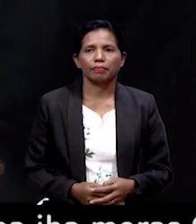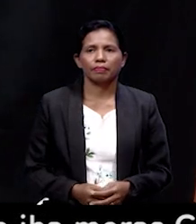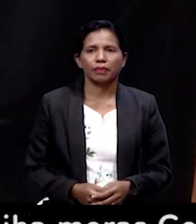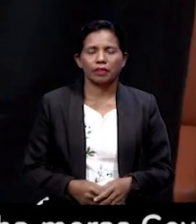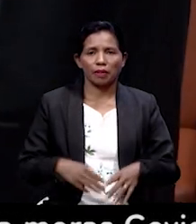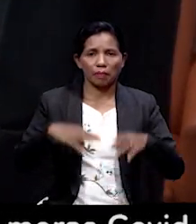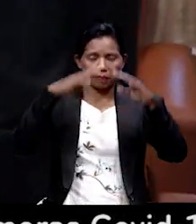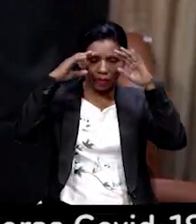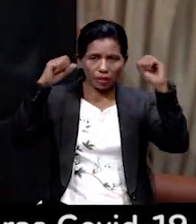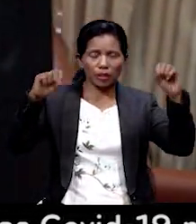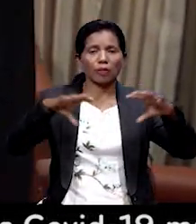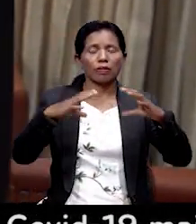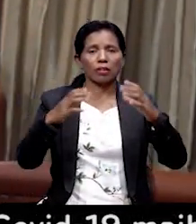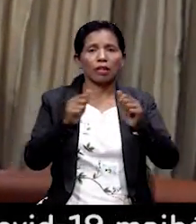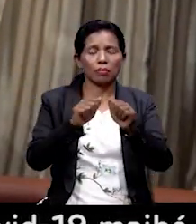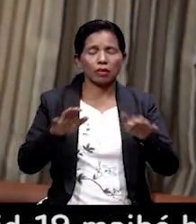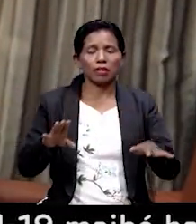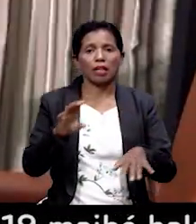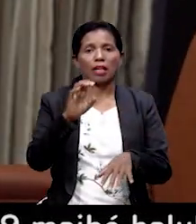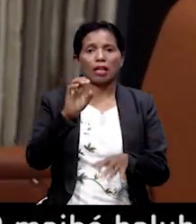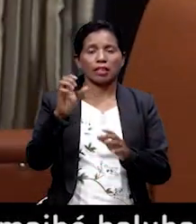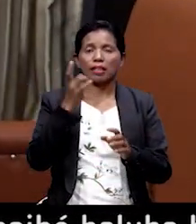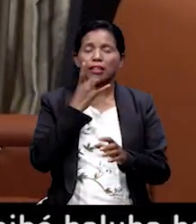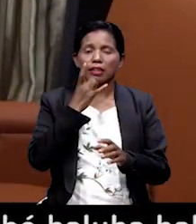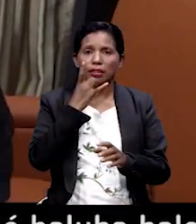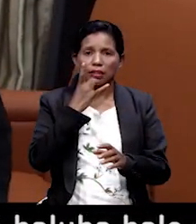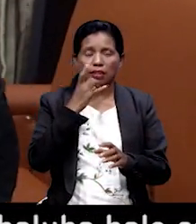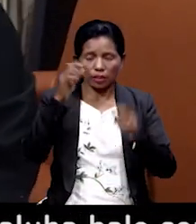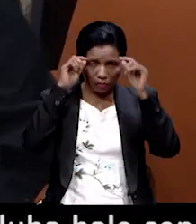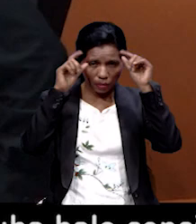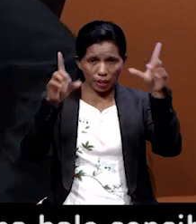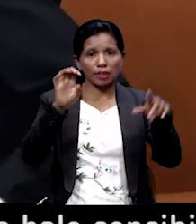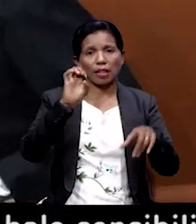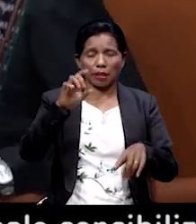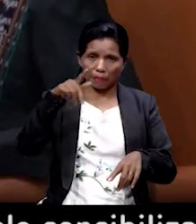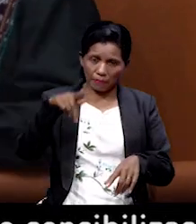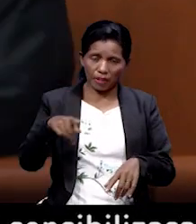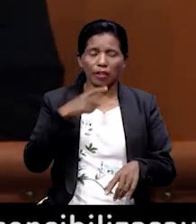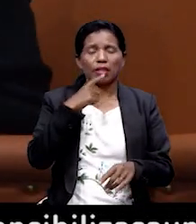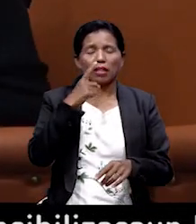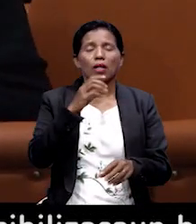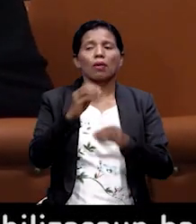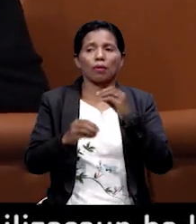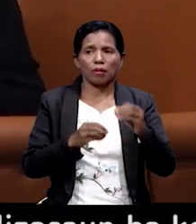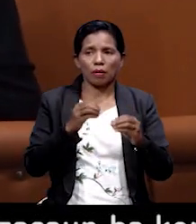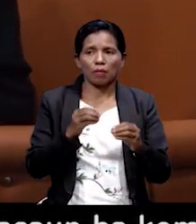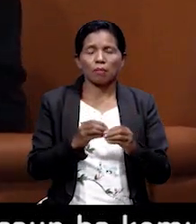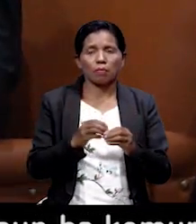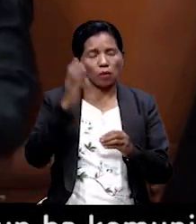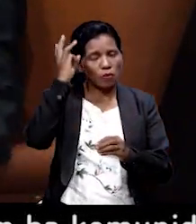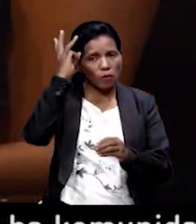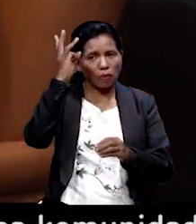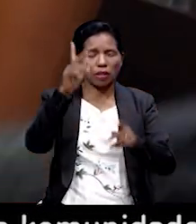Presidente do Conselho de Administração, Eletricidade Timor-Leste, EP, Paulo Silva, a questão, né? O dia tem, quando a preocupação com a comunidade, quando